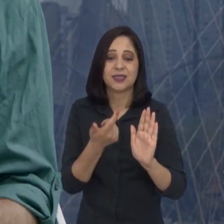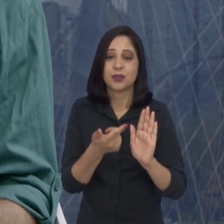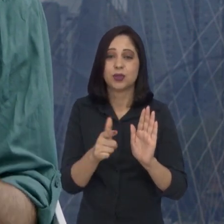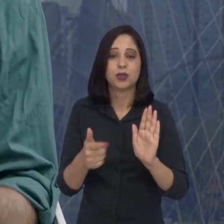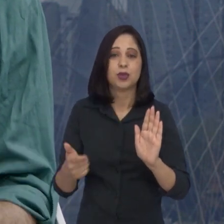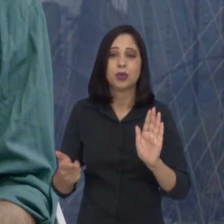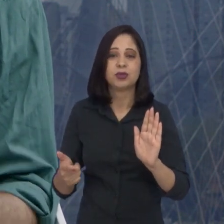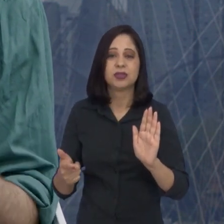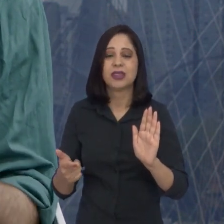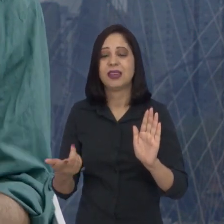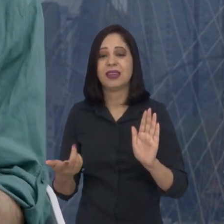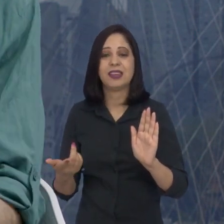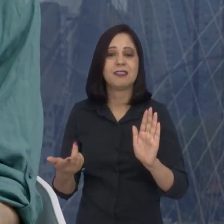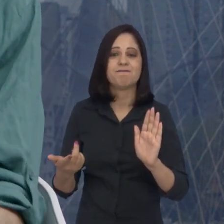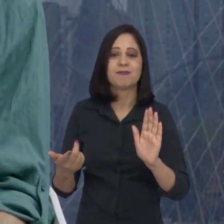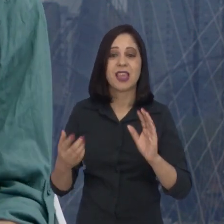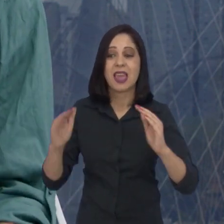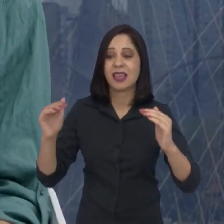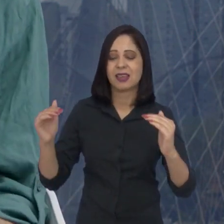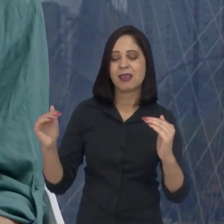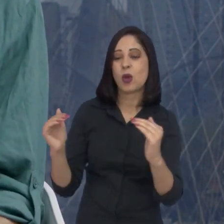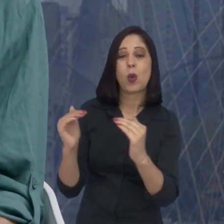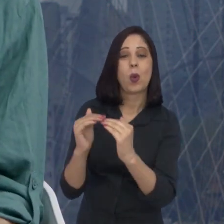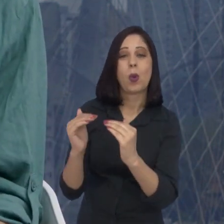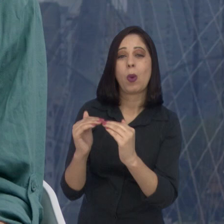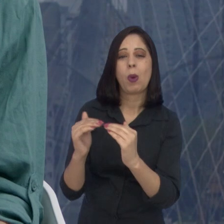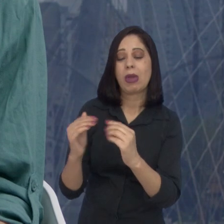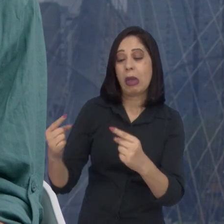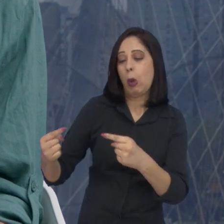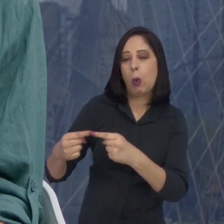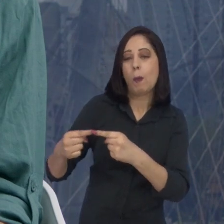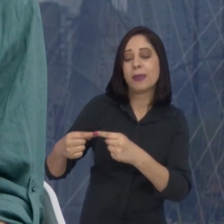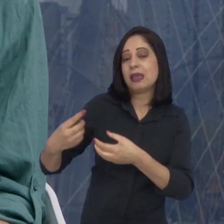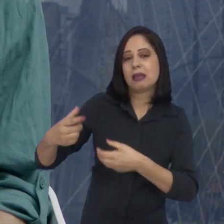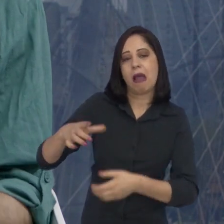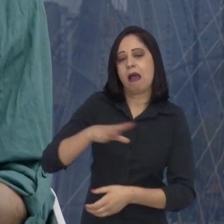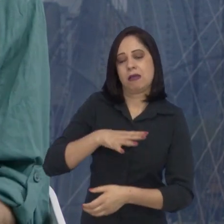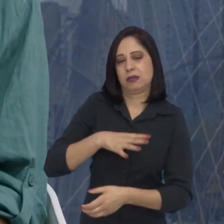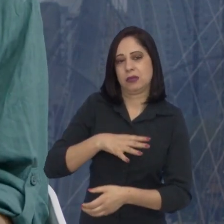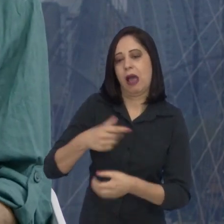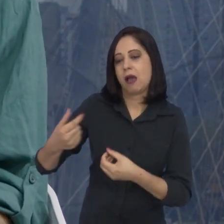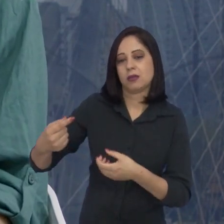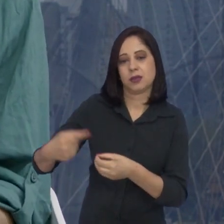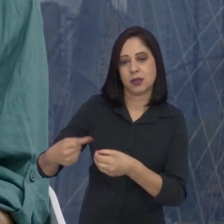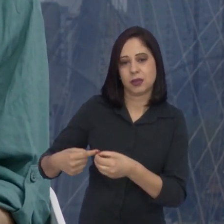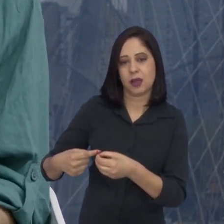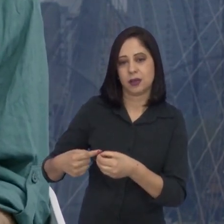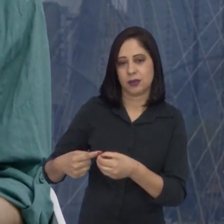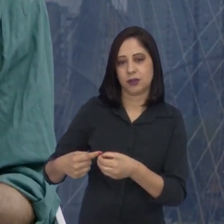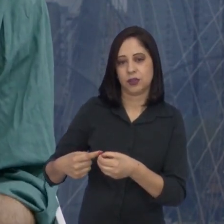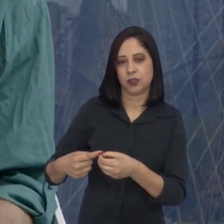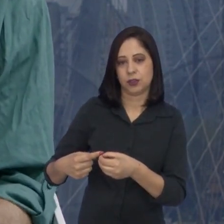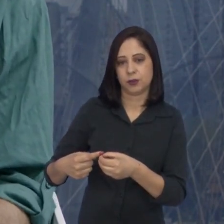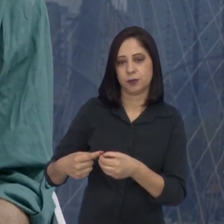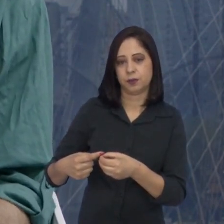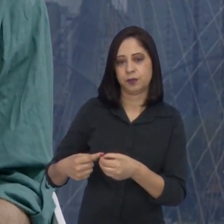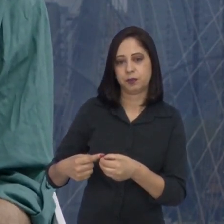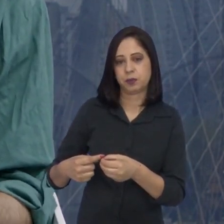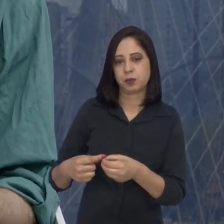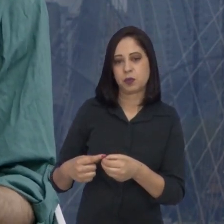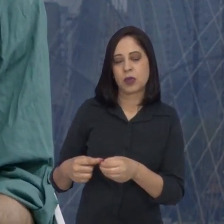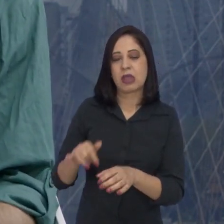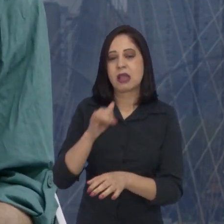efetividade correspondente à realidade concreta da cidade e da sociedade. Eu só queria fazer uma menção sobre a questão